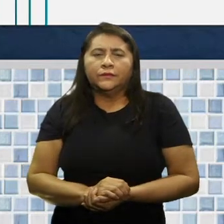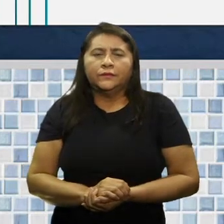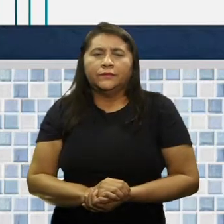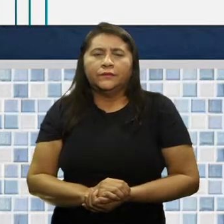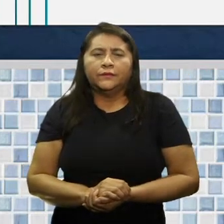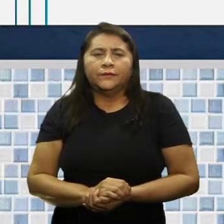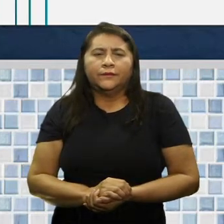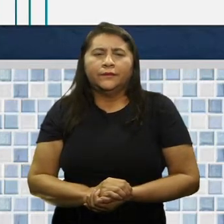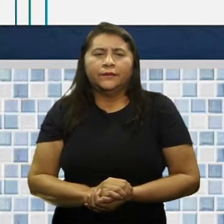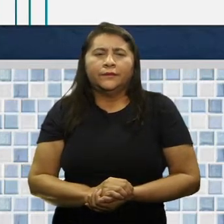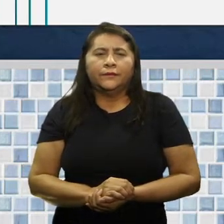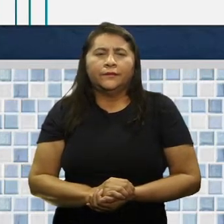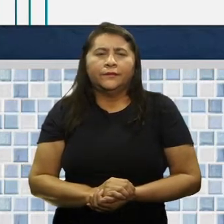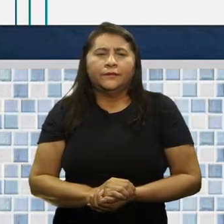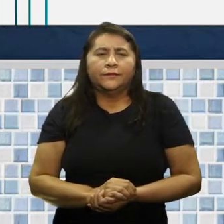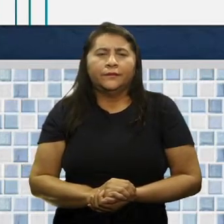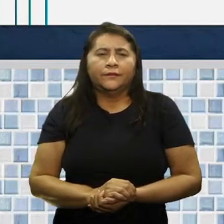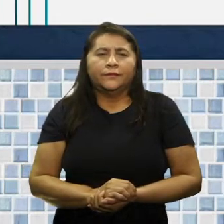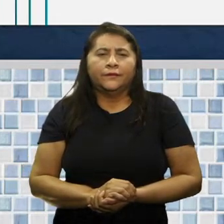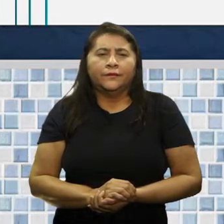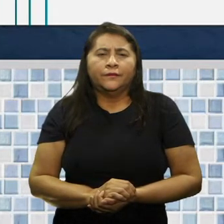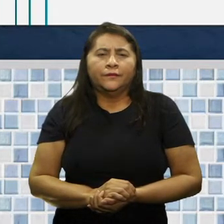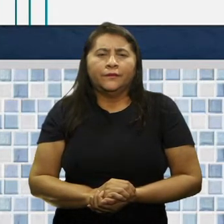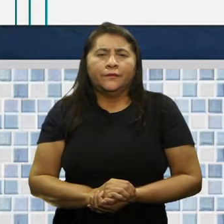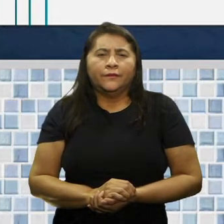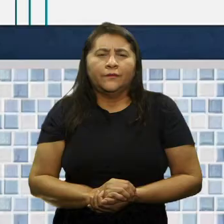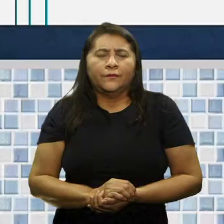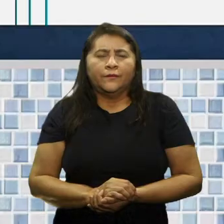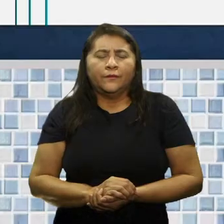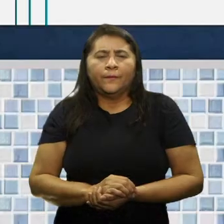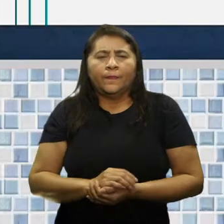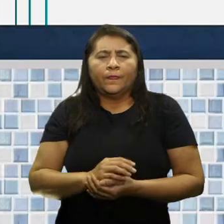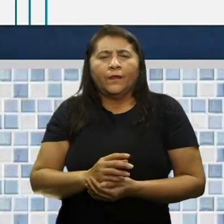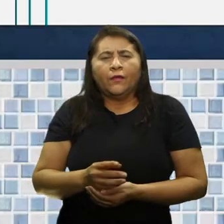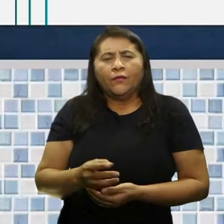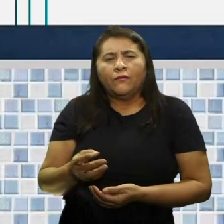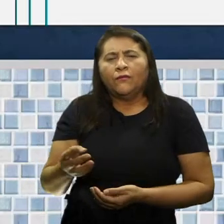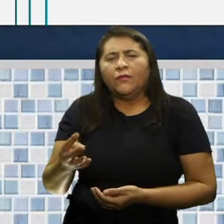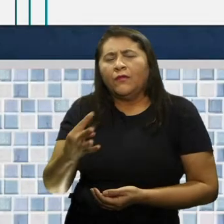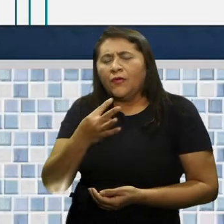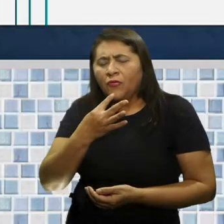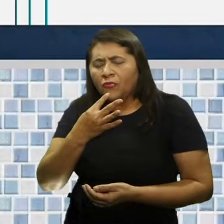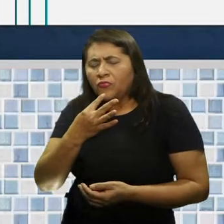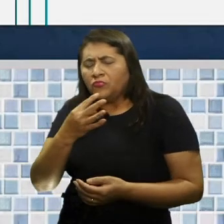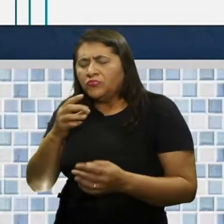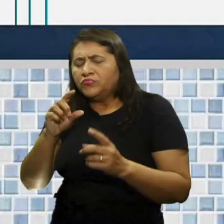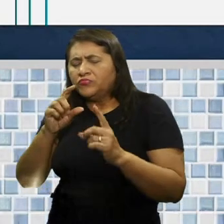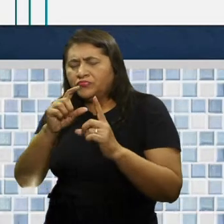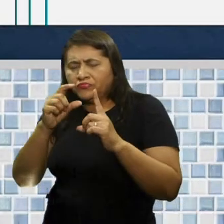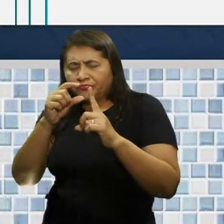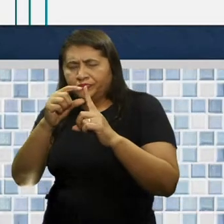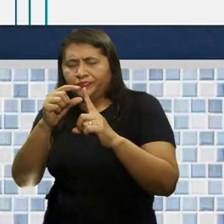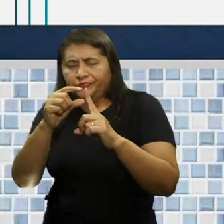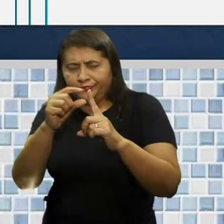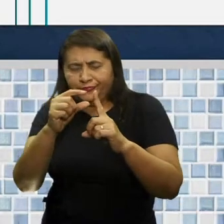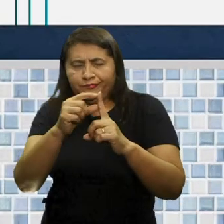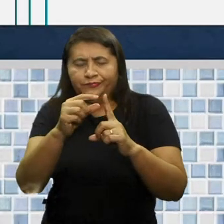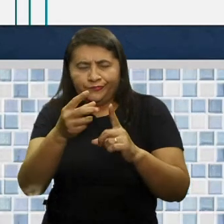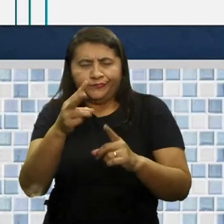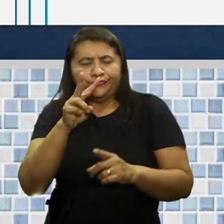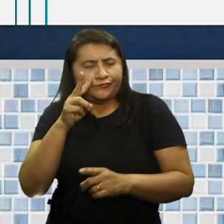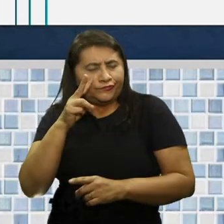advertisement, game instructions and flyers. Isso tudo é o quê? Eu não sei se você conhece essas palavras, mas devem já ter visto bastante,